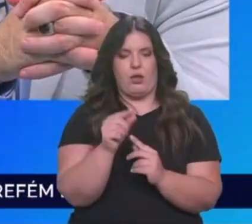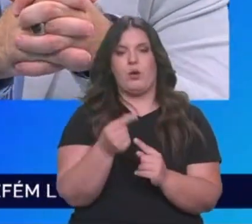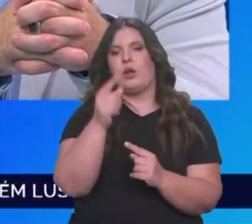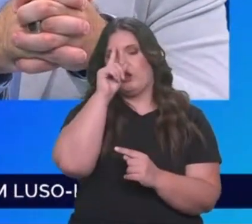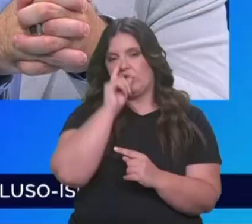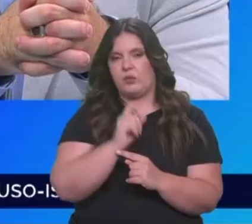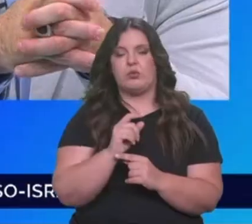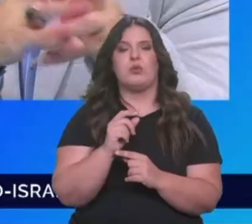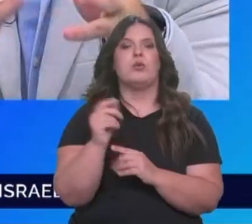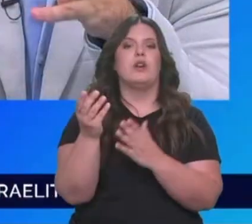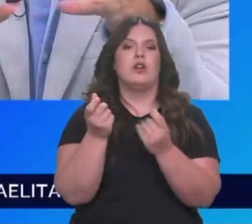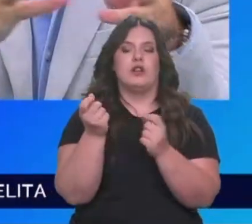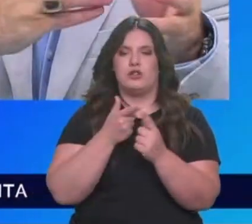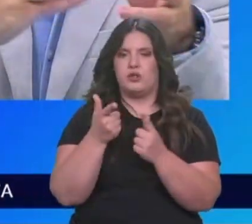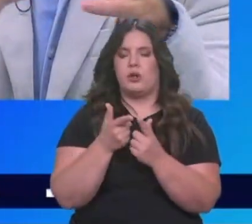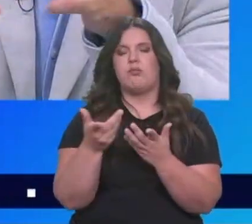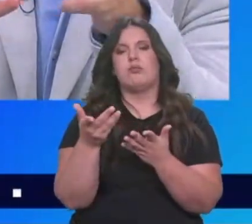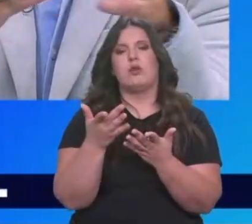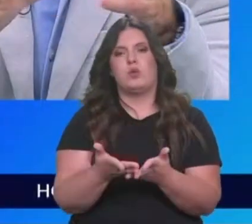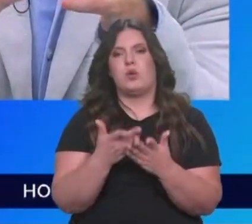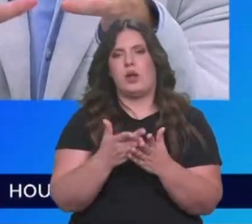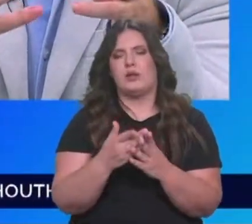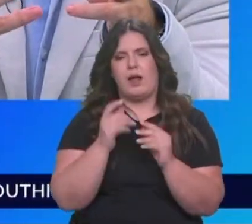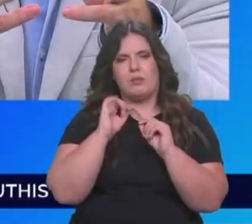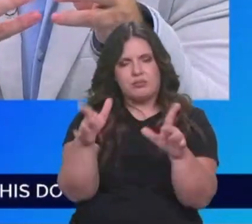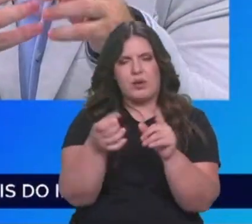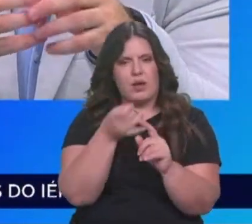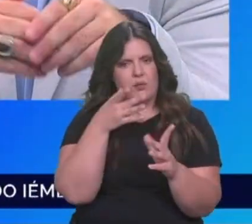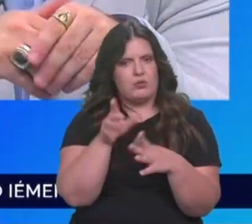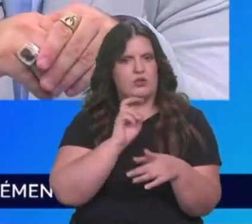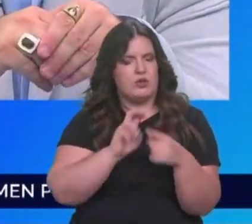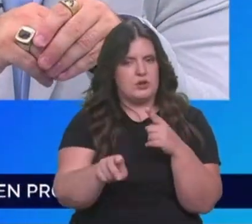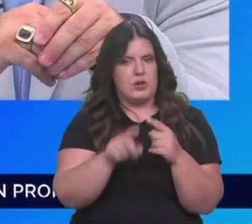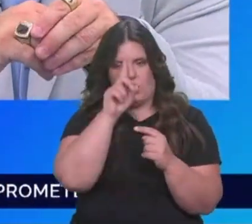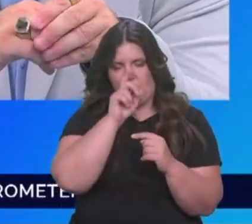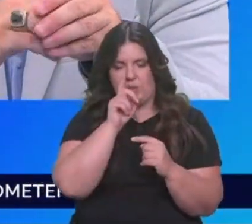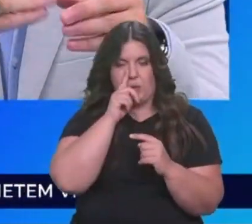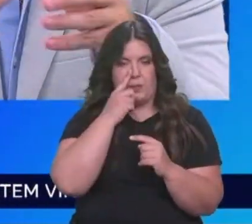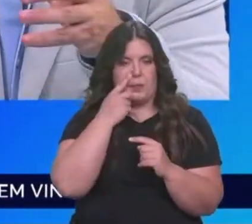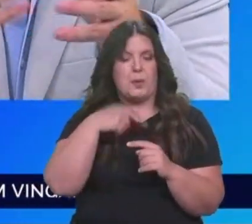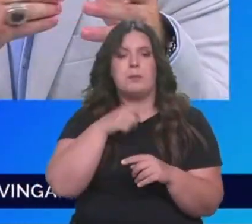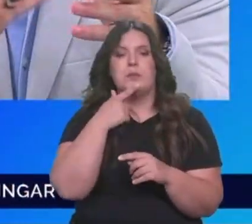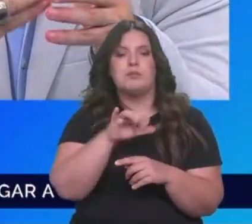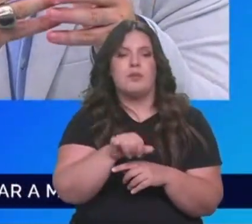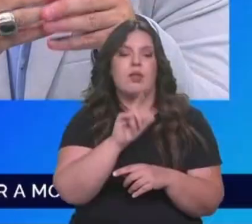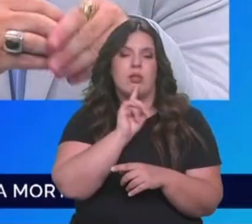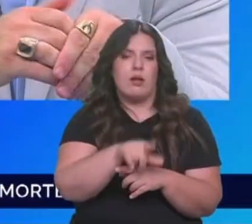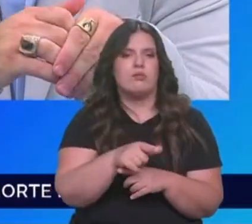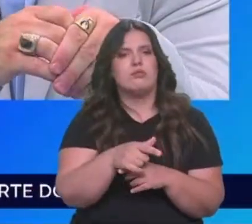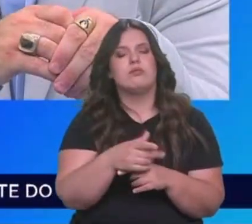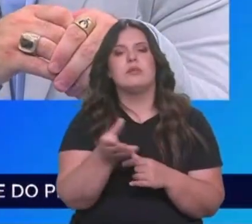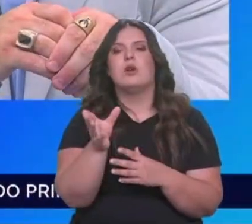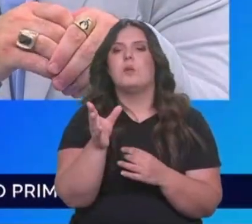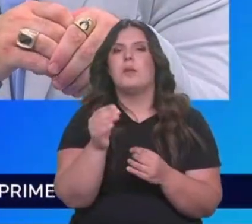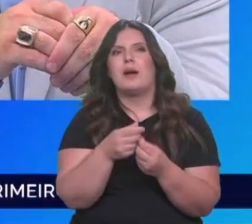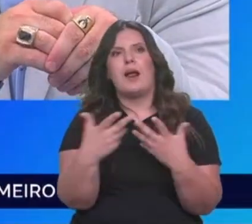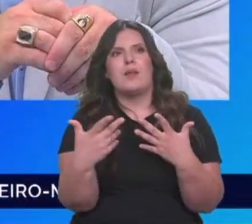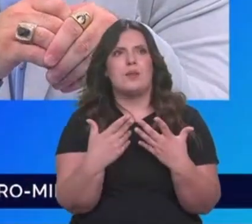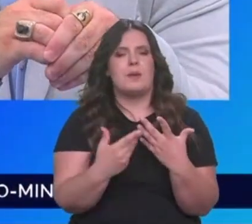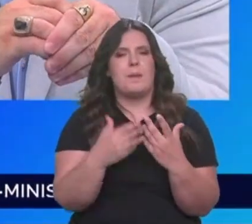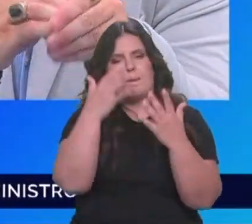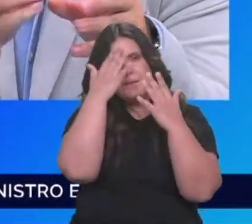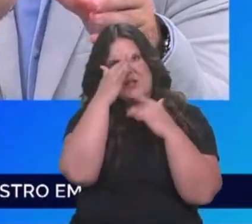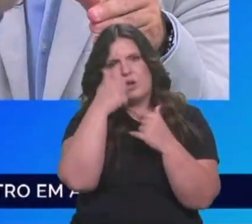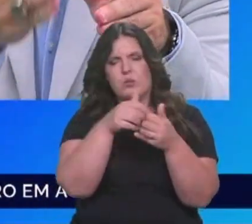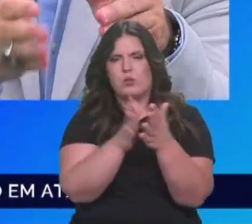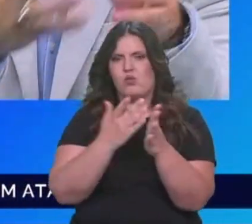na astronomia atual há dois tipos de rajadas rápidas de energia que nós conseguimos detectar e que são ainda uma grande mistério para